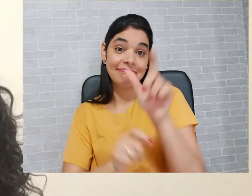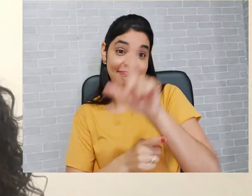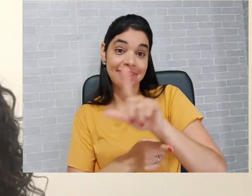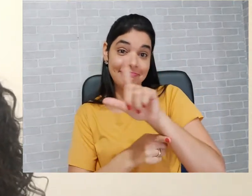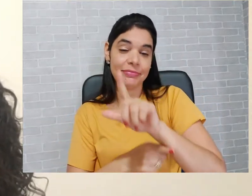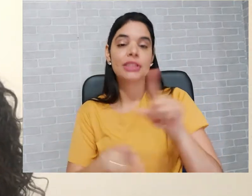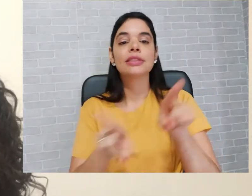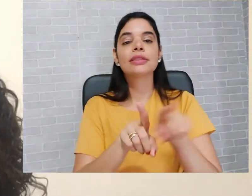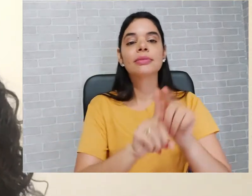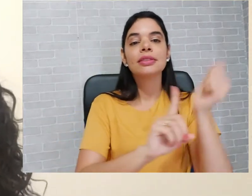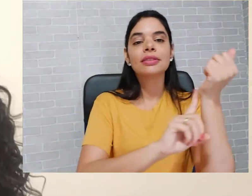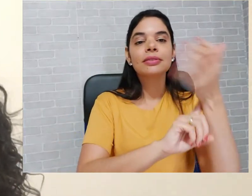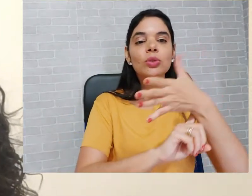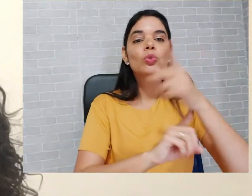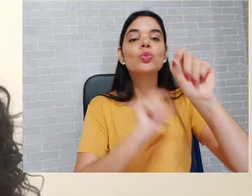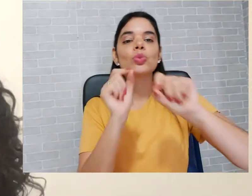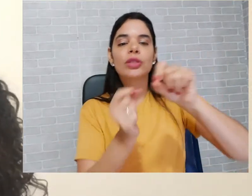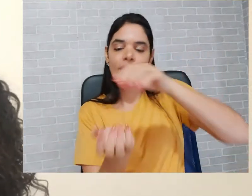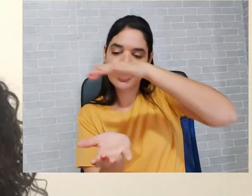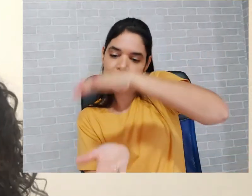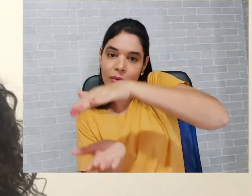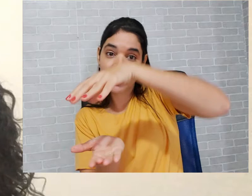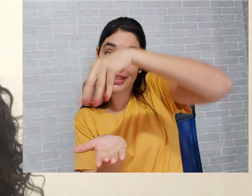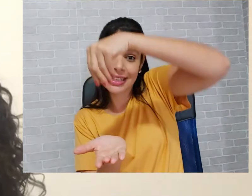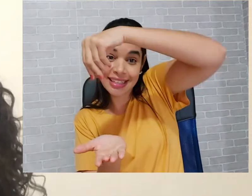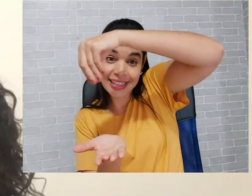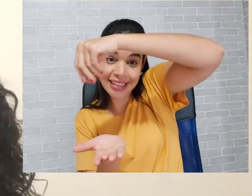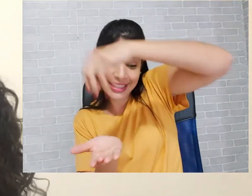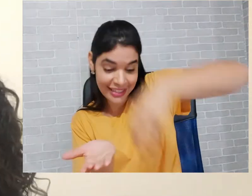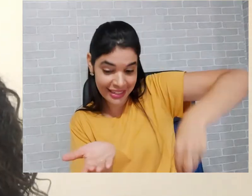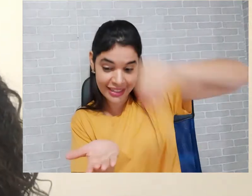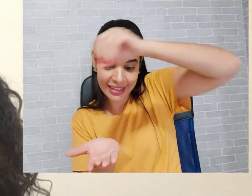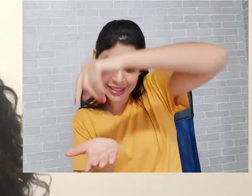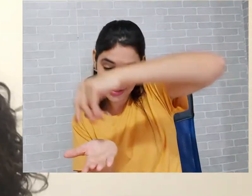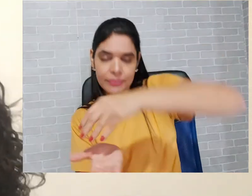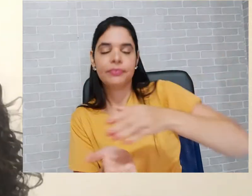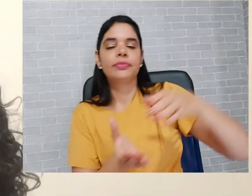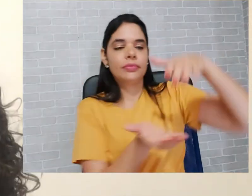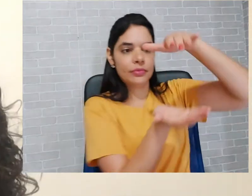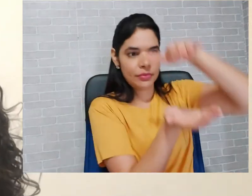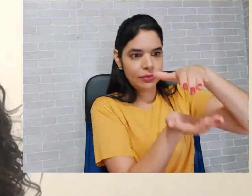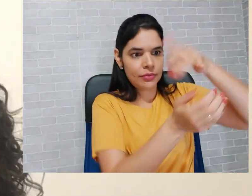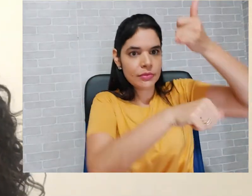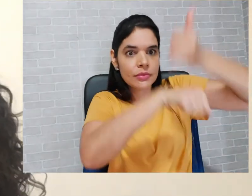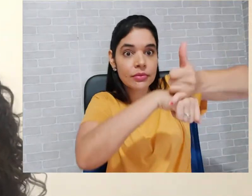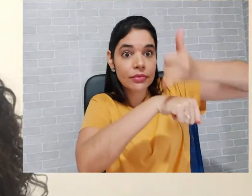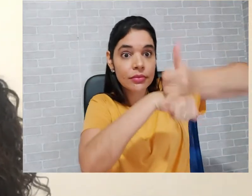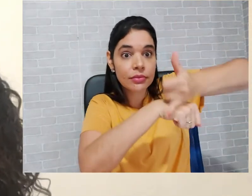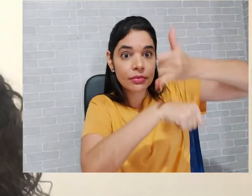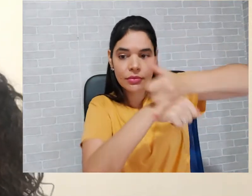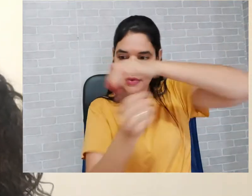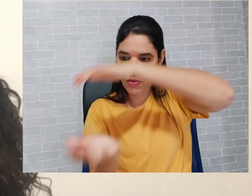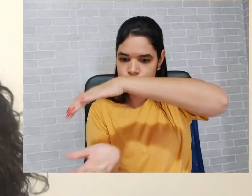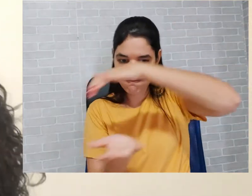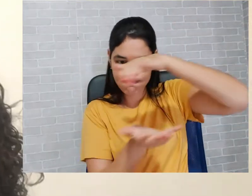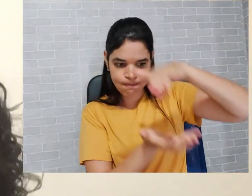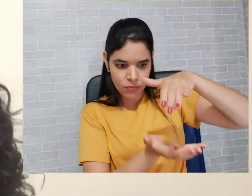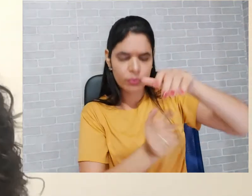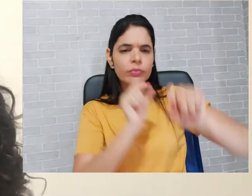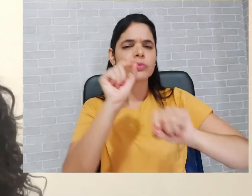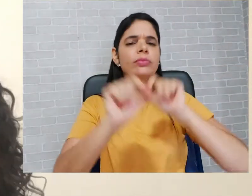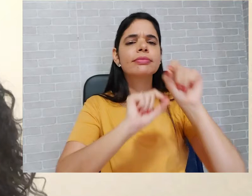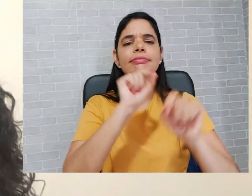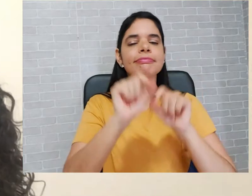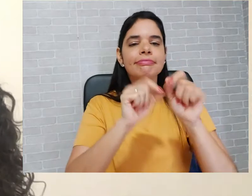a fábula O Pote de Terra e o Pote de Ferro, de La Fontaine. Ele é adaptado para o canari e